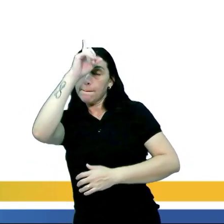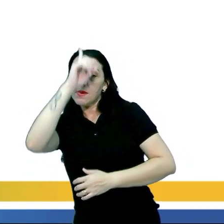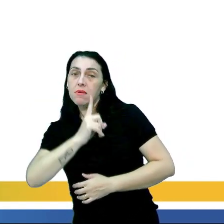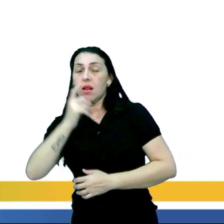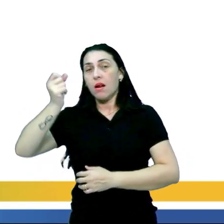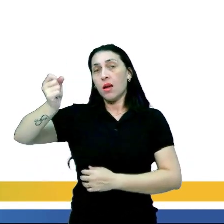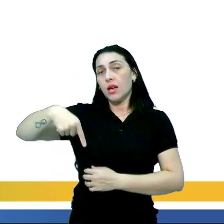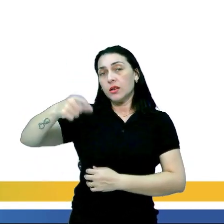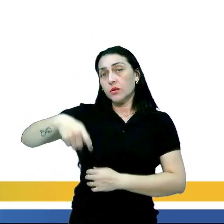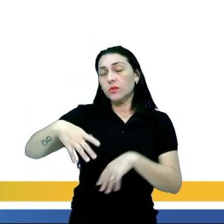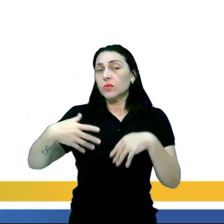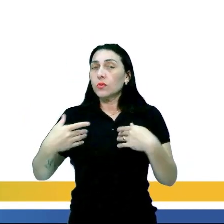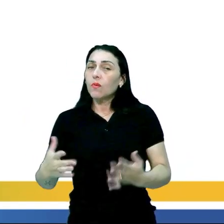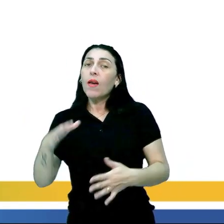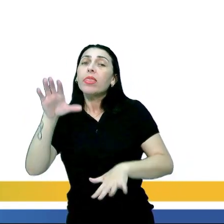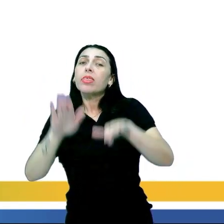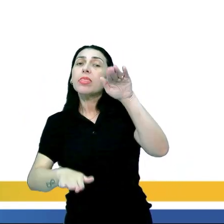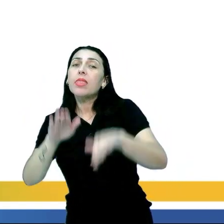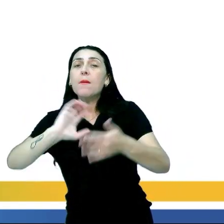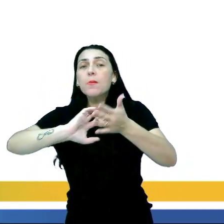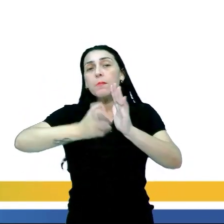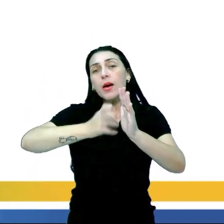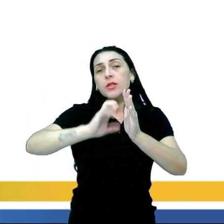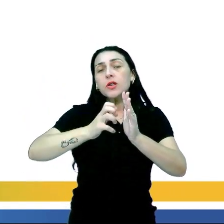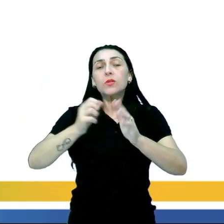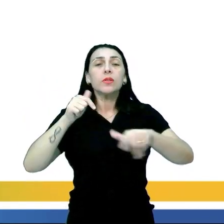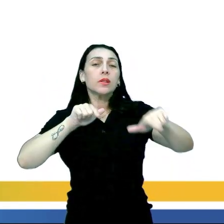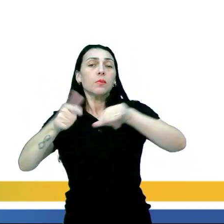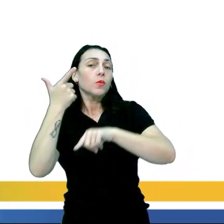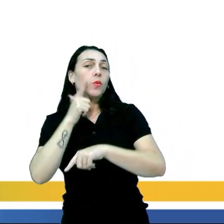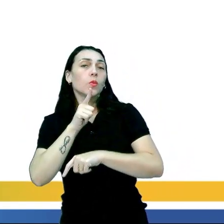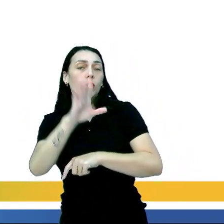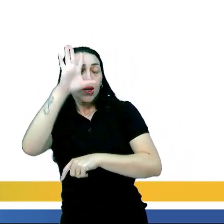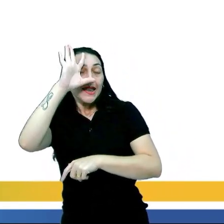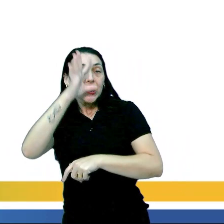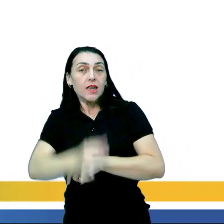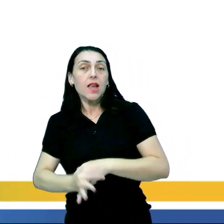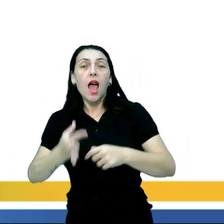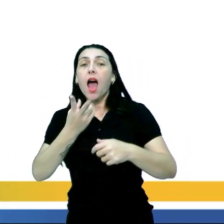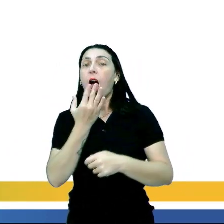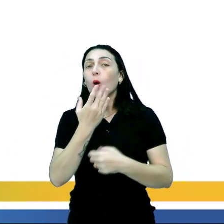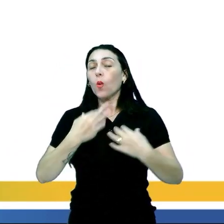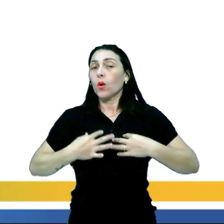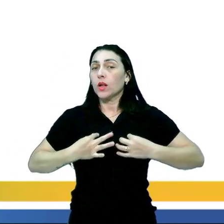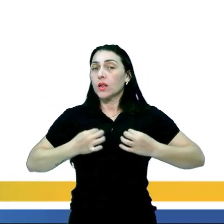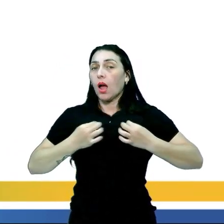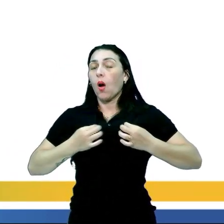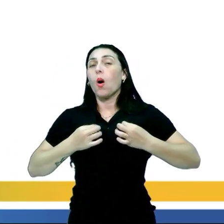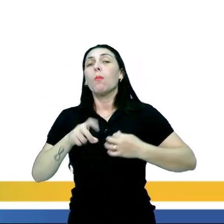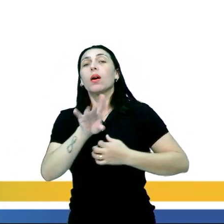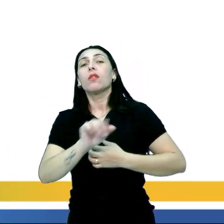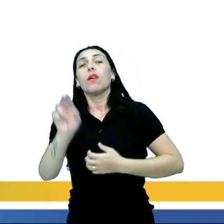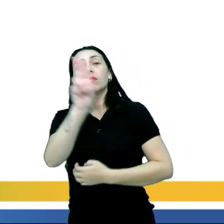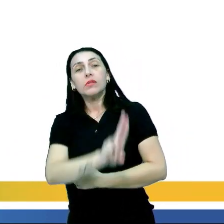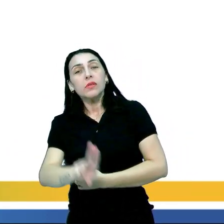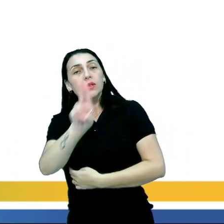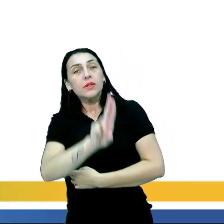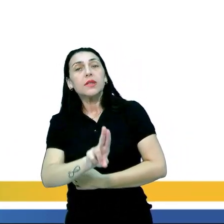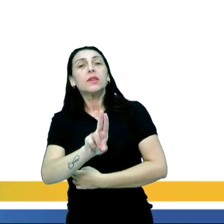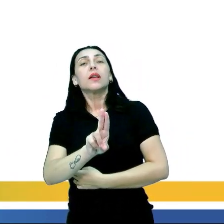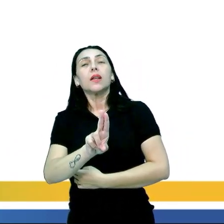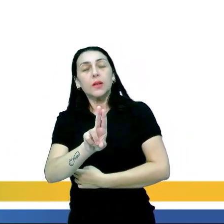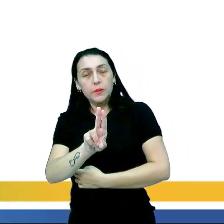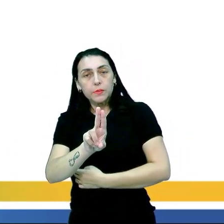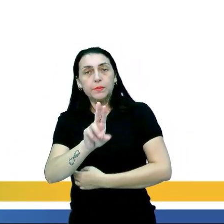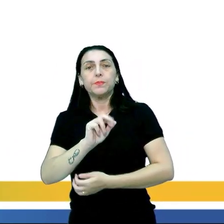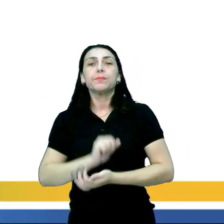de azul, coisa assim. Então, o trabalhador ele não consegue nem decidir a cor da roupa que ele vai vestir, o tipo de farda que